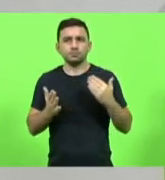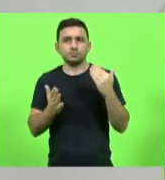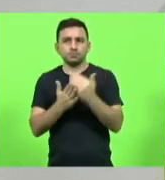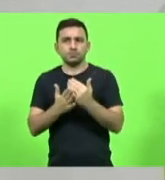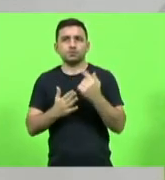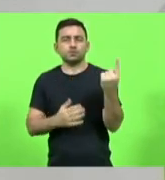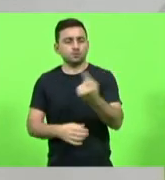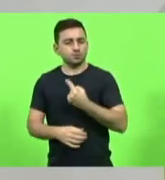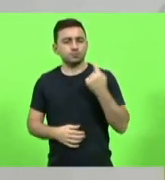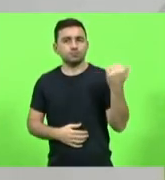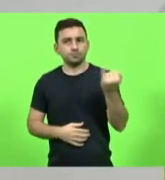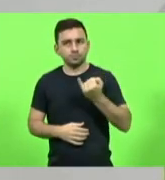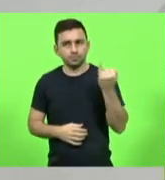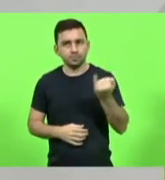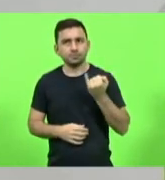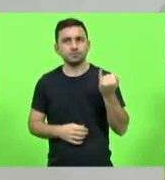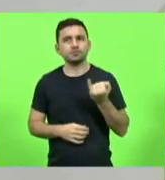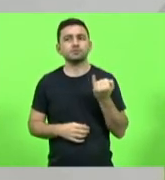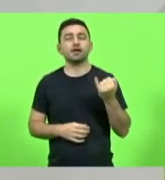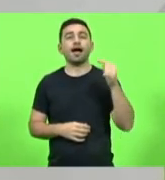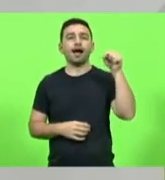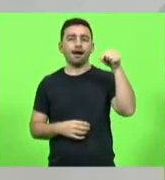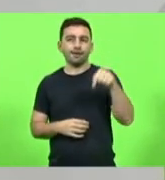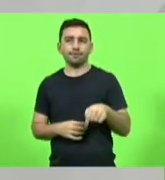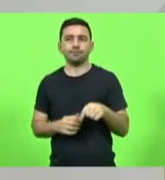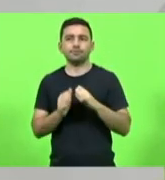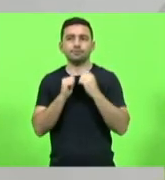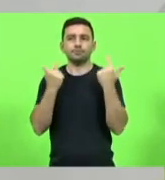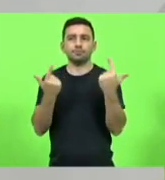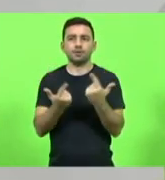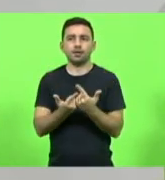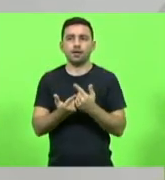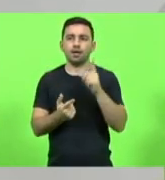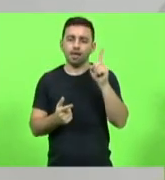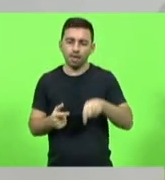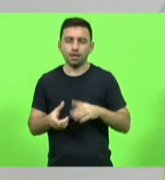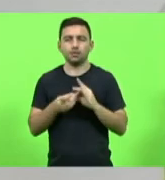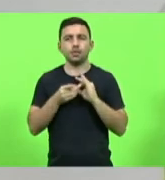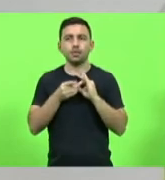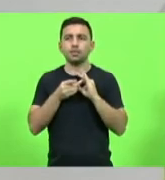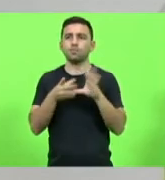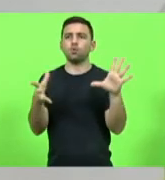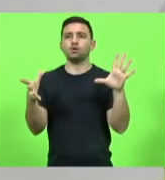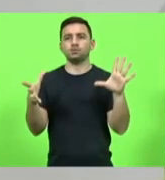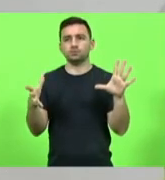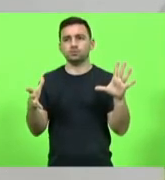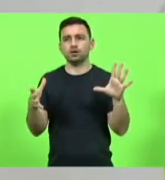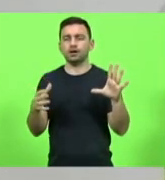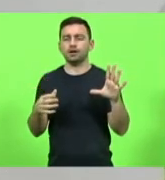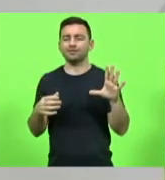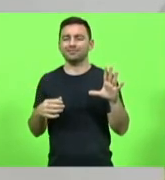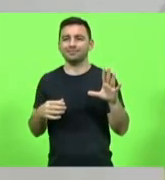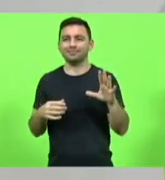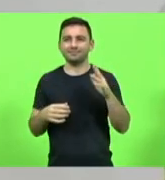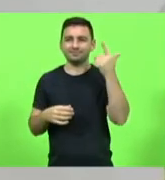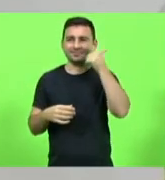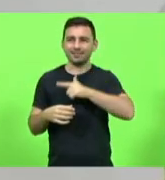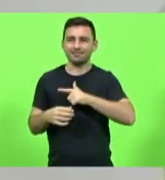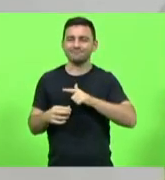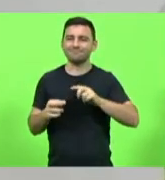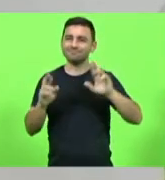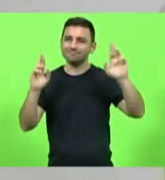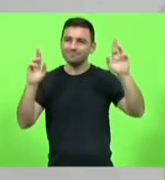aqui nesse parlamento, senhor presidente, que é a democracia. Viva a imprensa! Viva